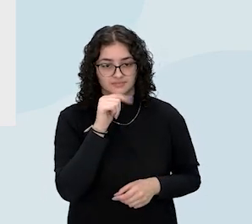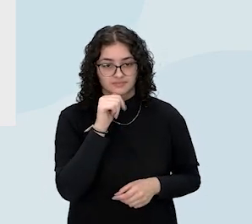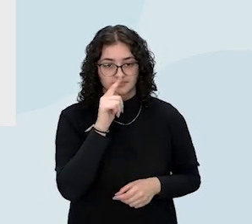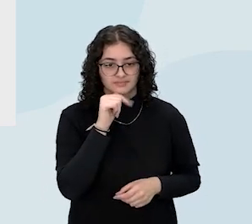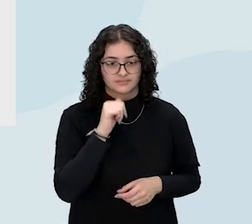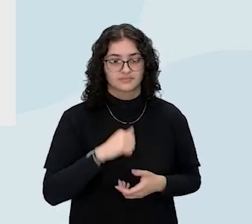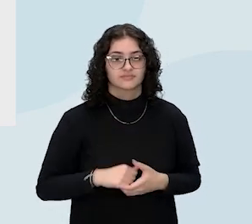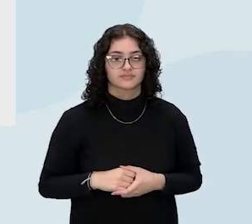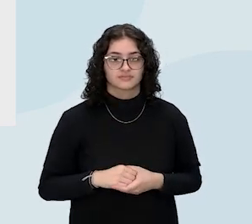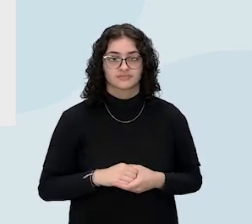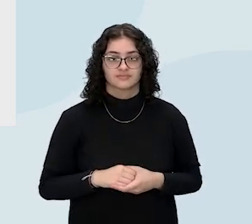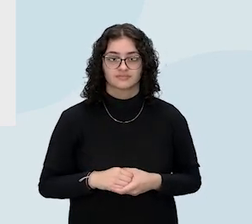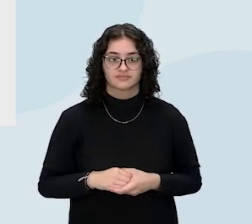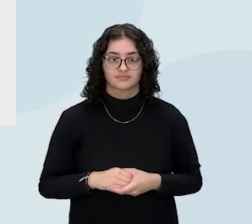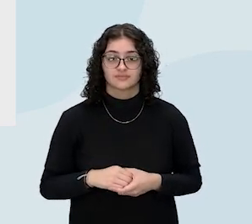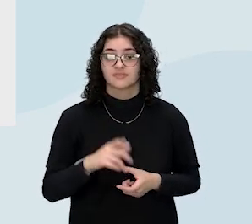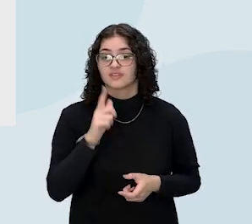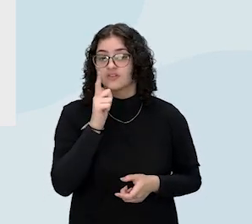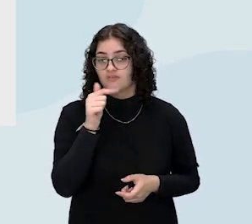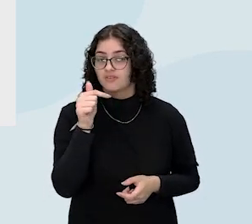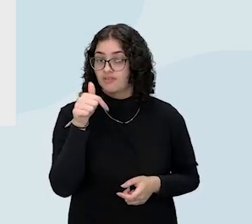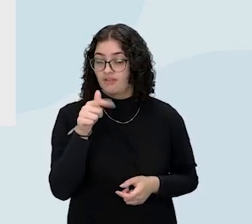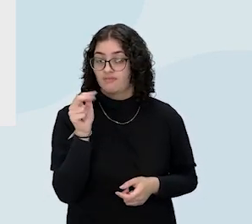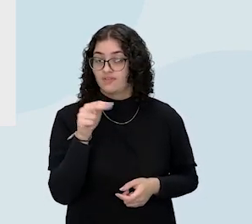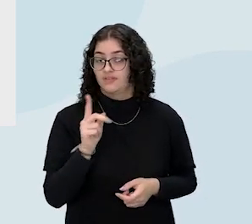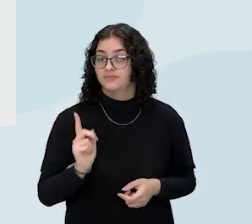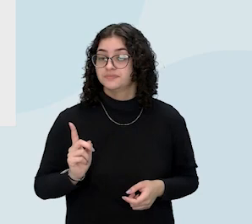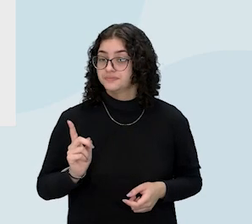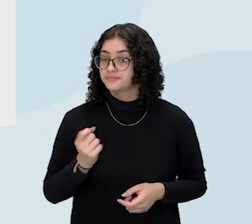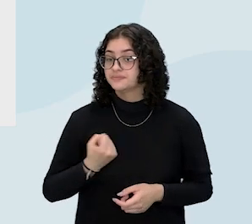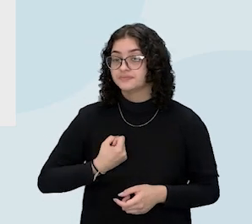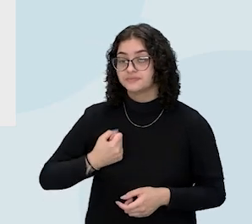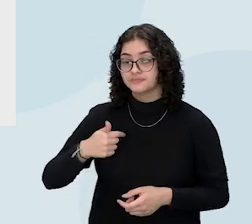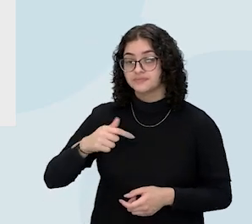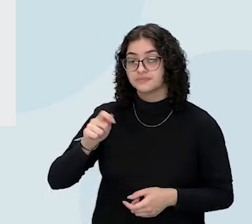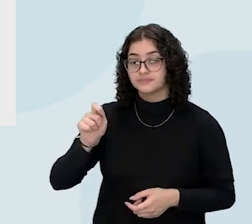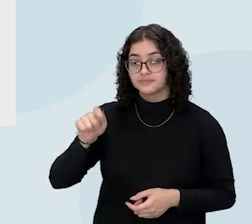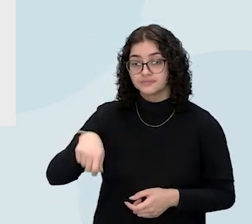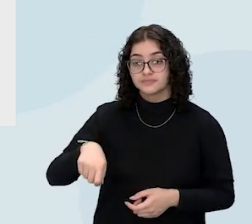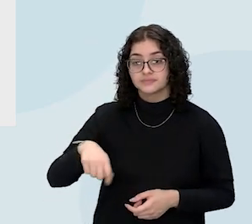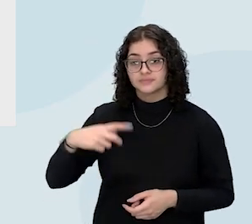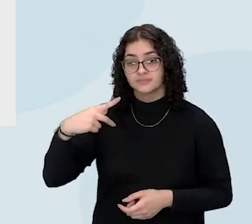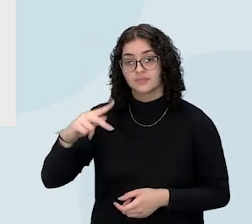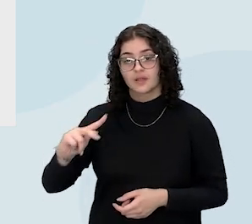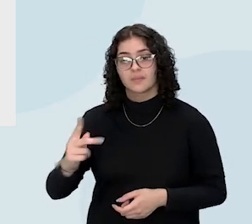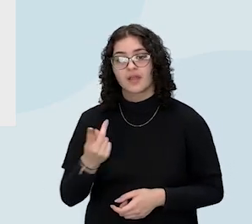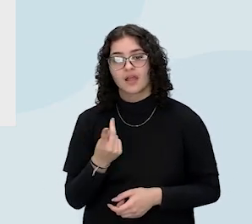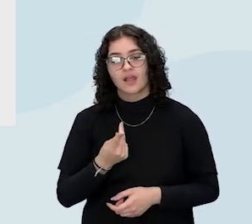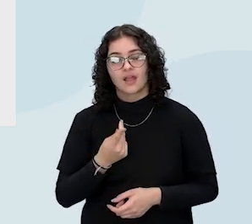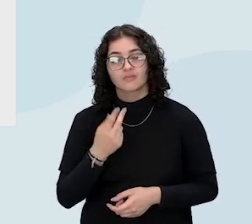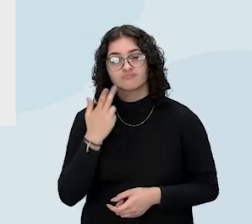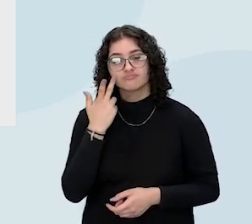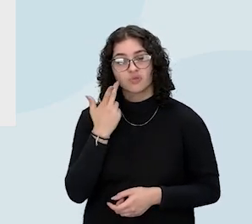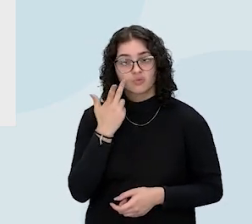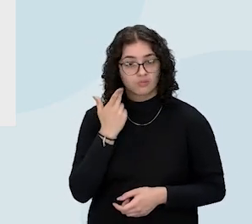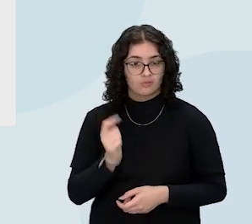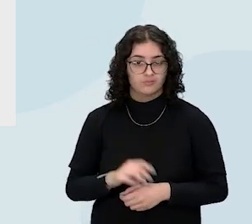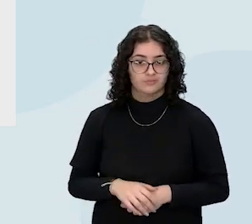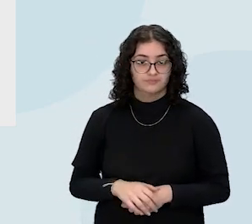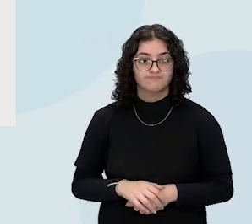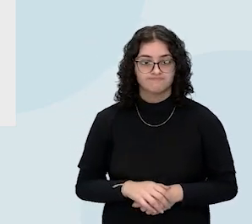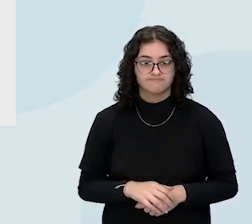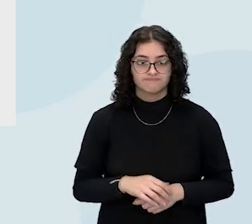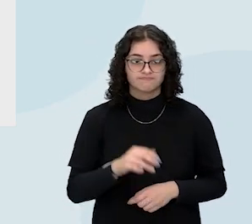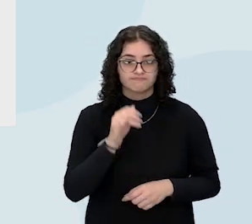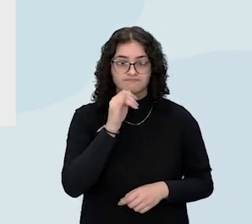você vai ver água 7. Então, 7 é o que a gente considera pH neutro. Tá? Então, quando vocês veem